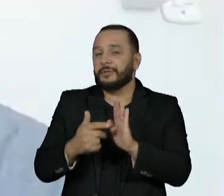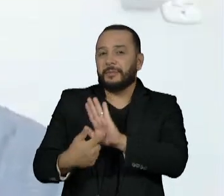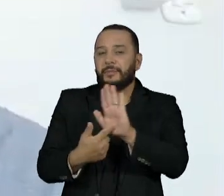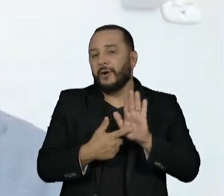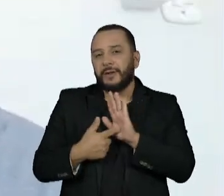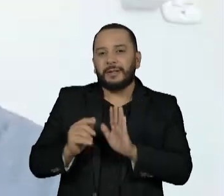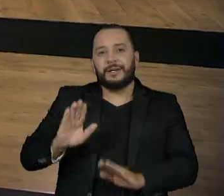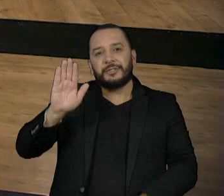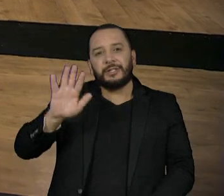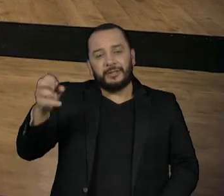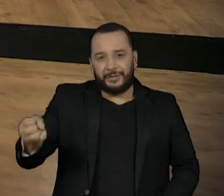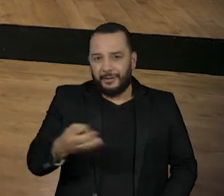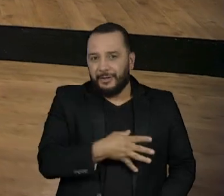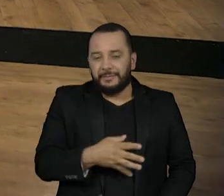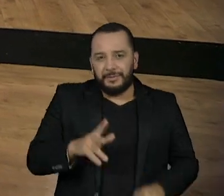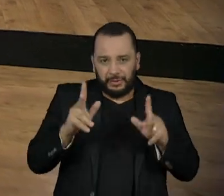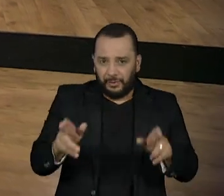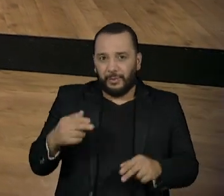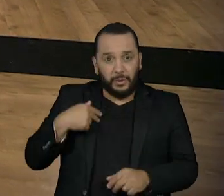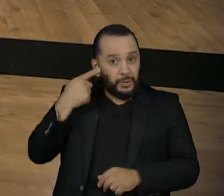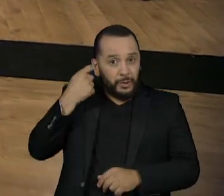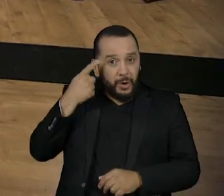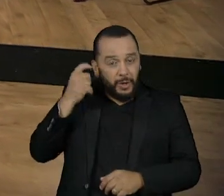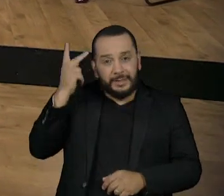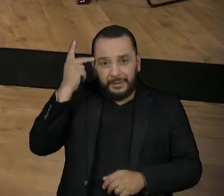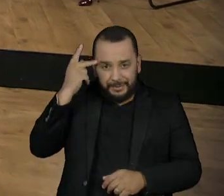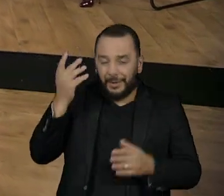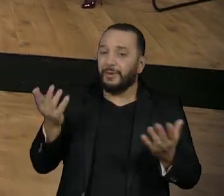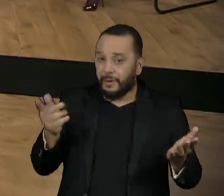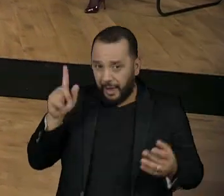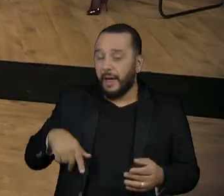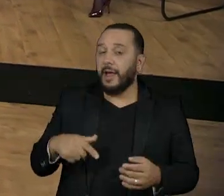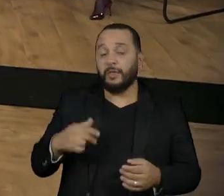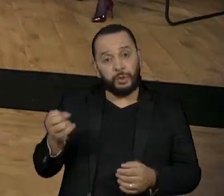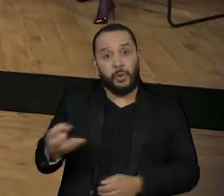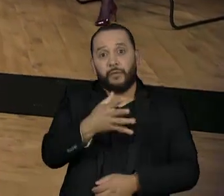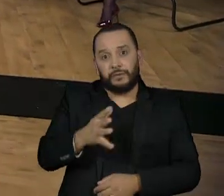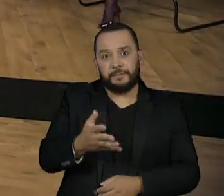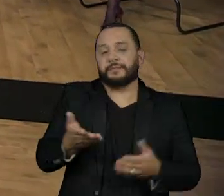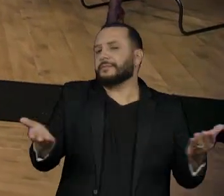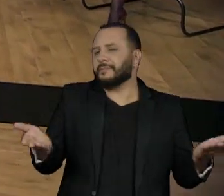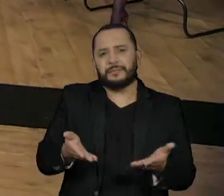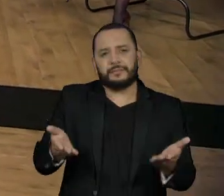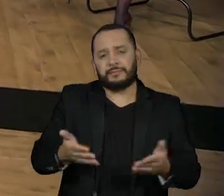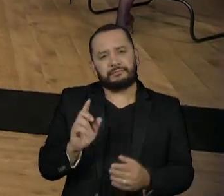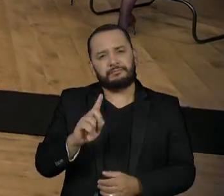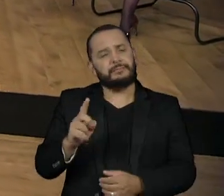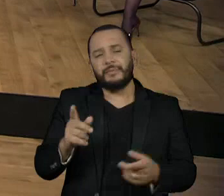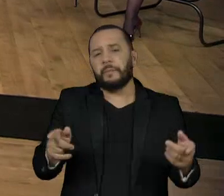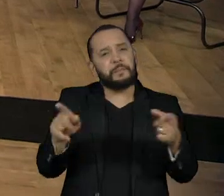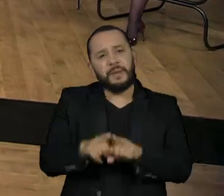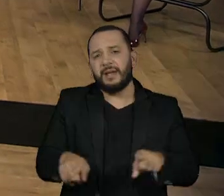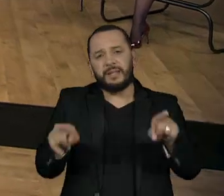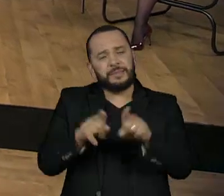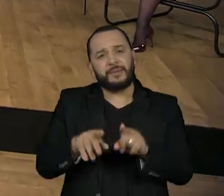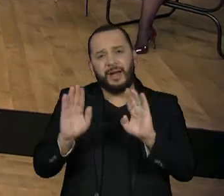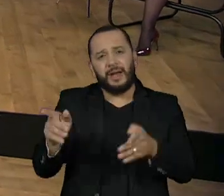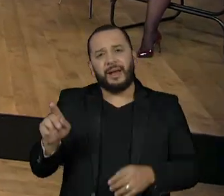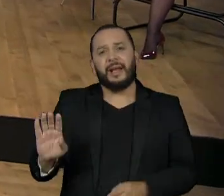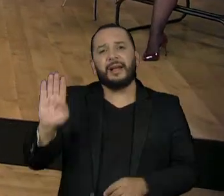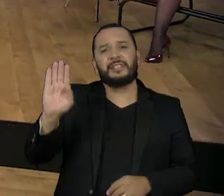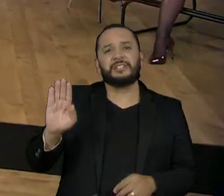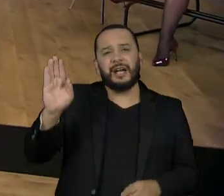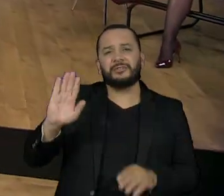candidatos novos, como o próprio Dória, em São Paulo, né, que era a novidade, e agora não. Agora esses partidos apresentaram, na maioria das